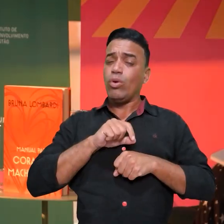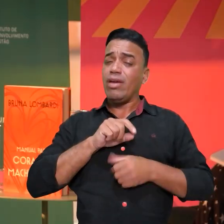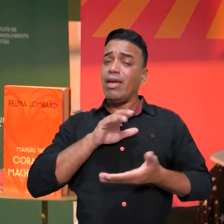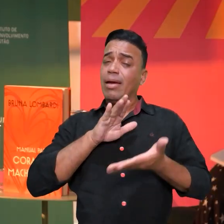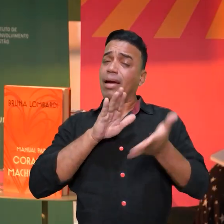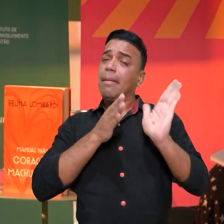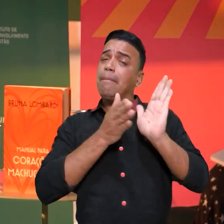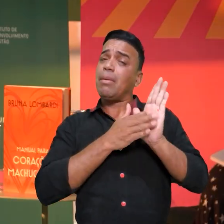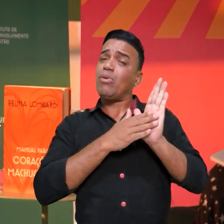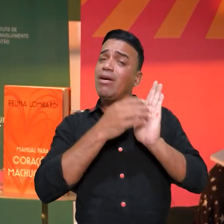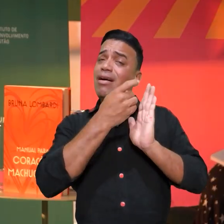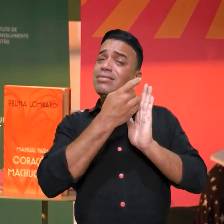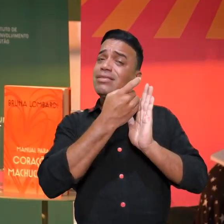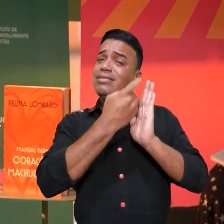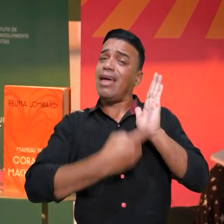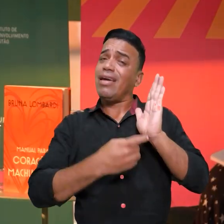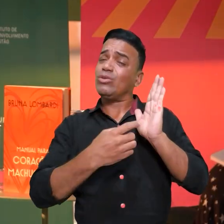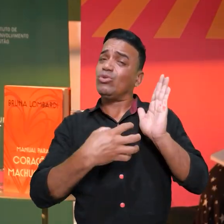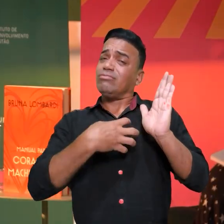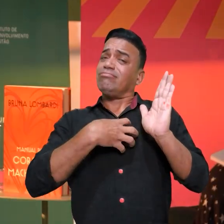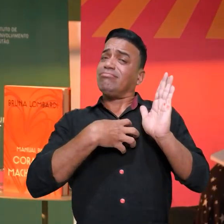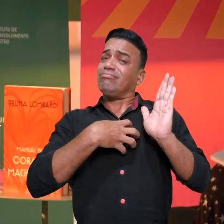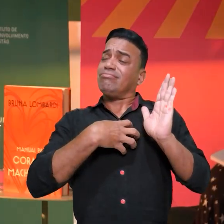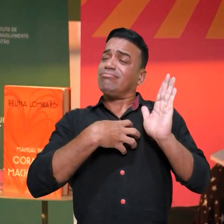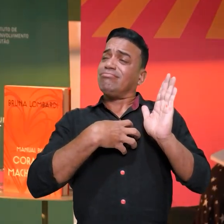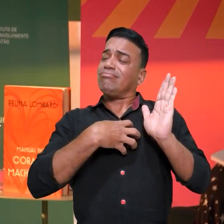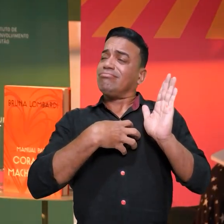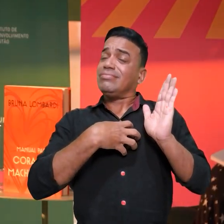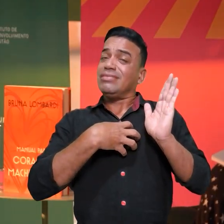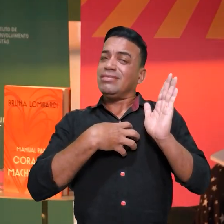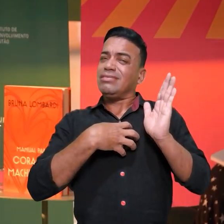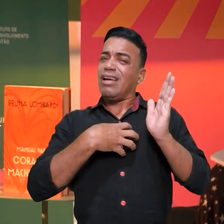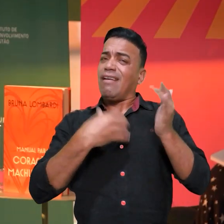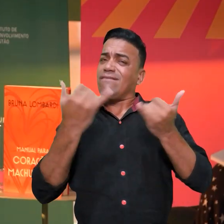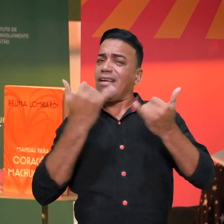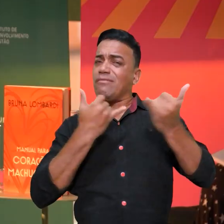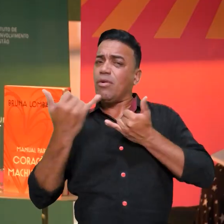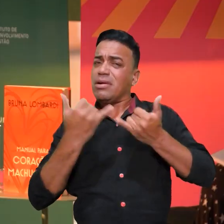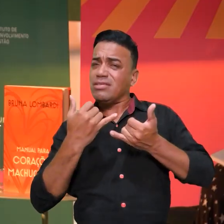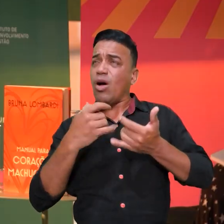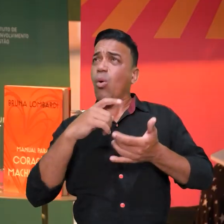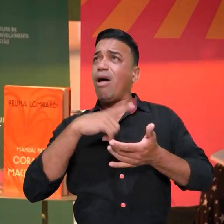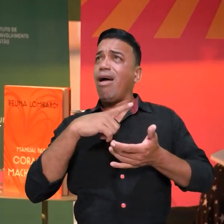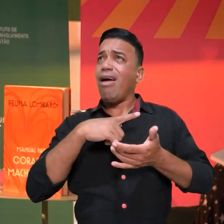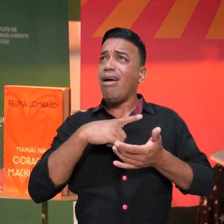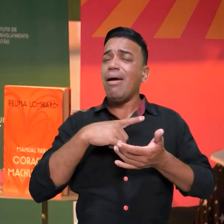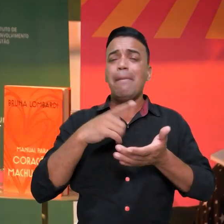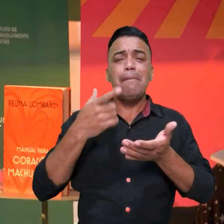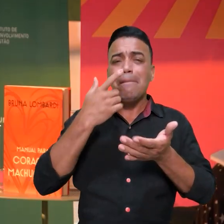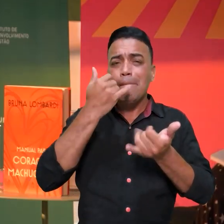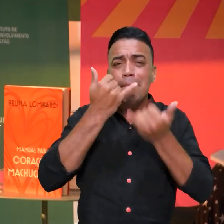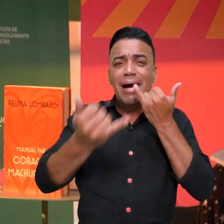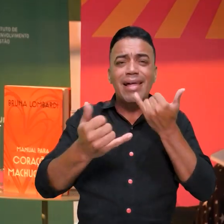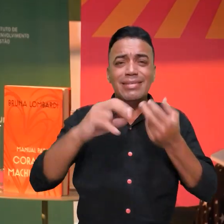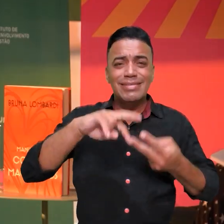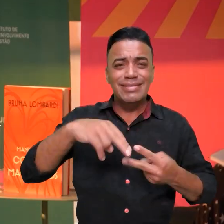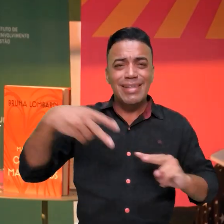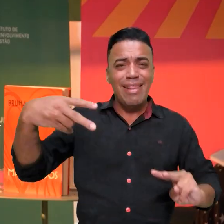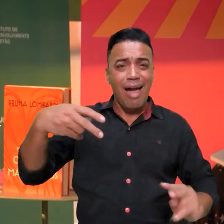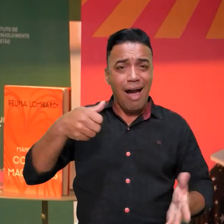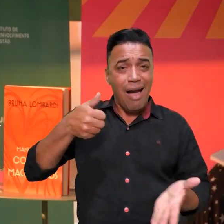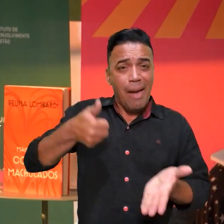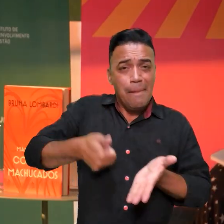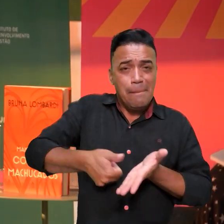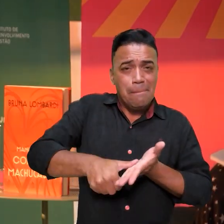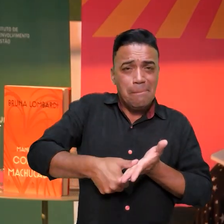as mensagens, né, que tem ali, e que essas mensagens são como impressões digitais, né? Cada